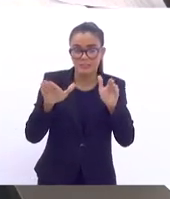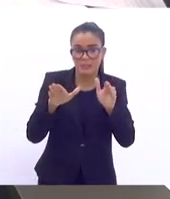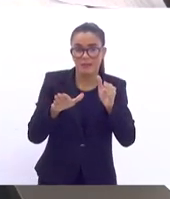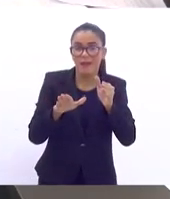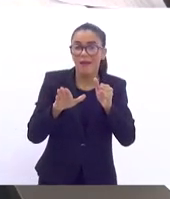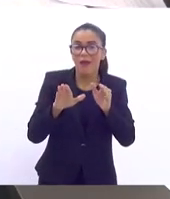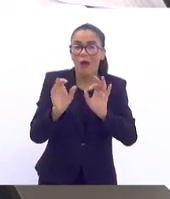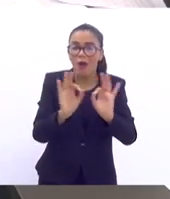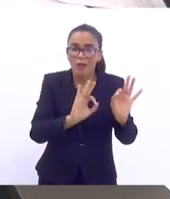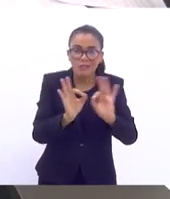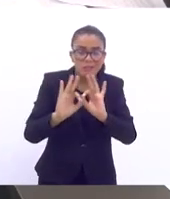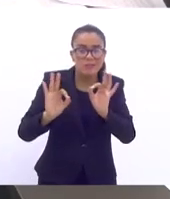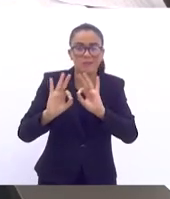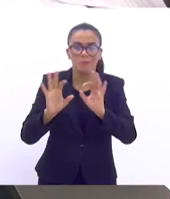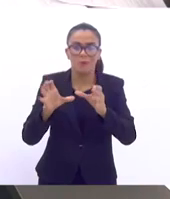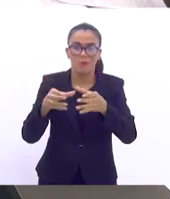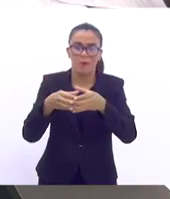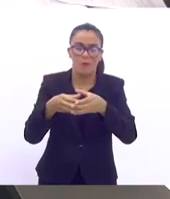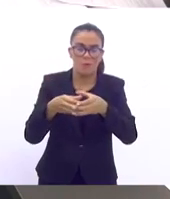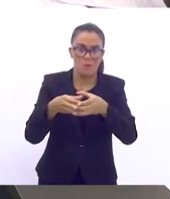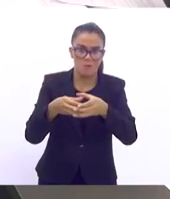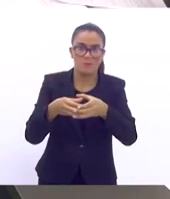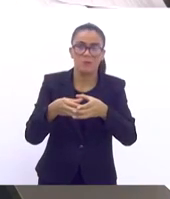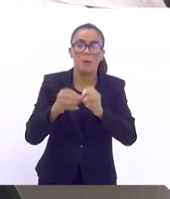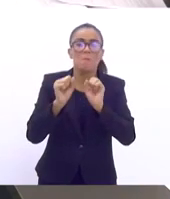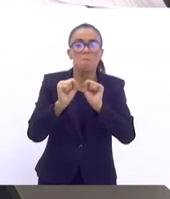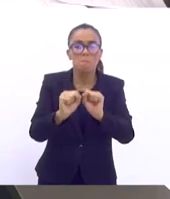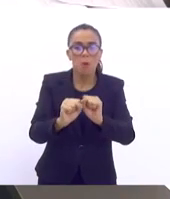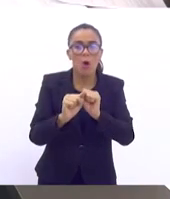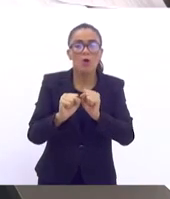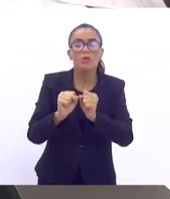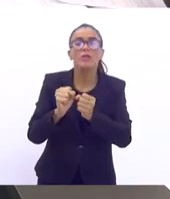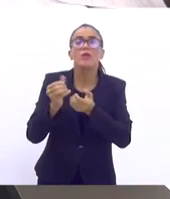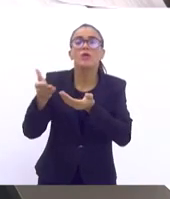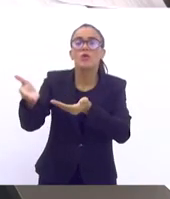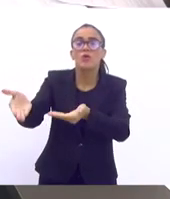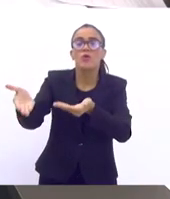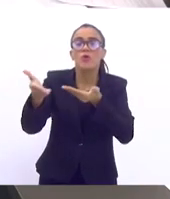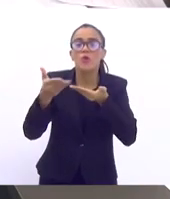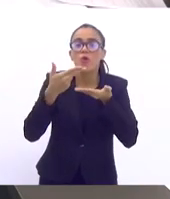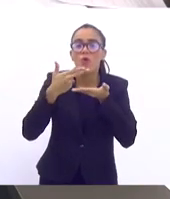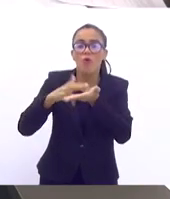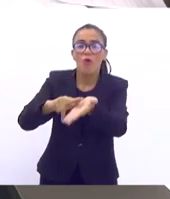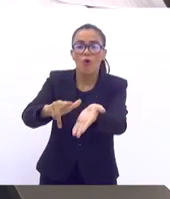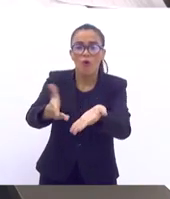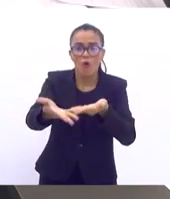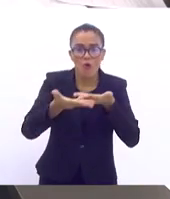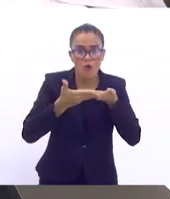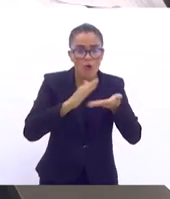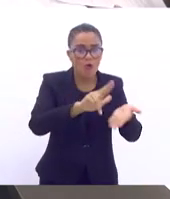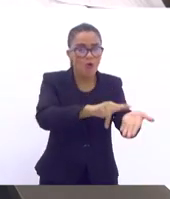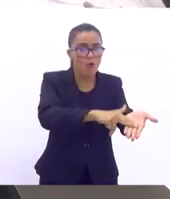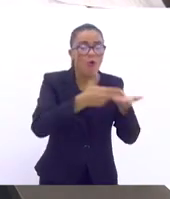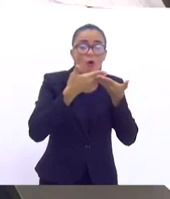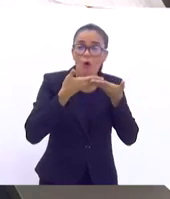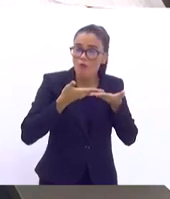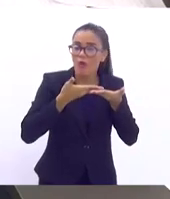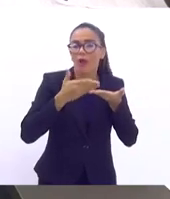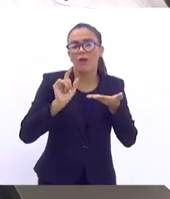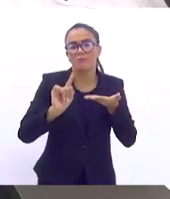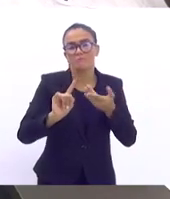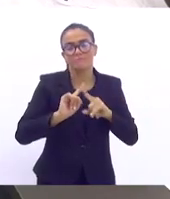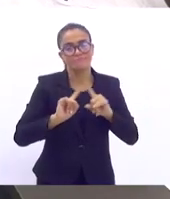comissão por exemplo ela tem o poder inclusive de fazer convocação de secretário de estado e à frente não na frente não pode fazer